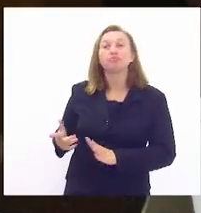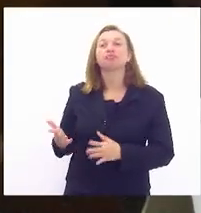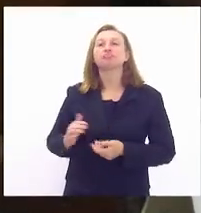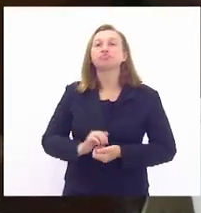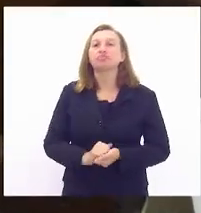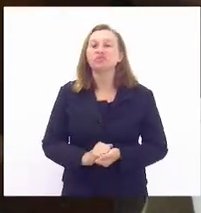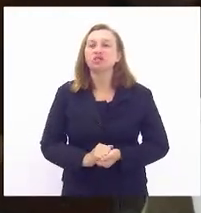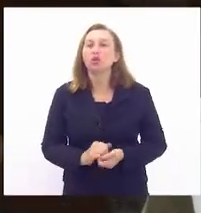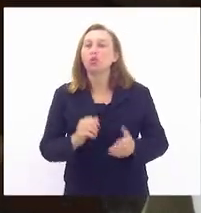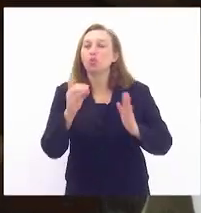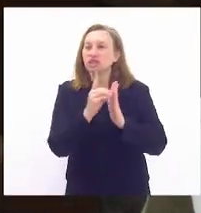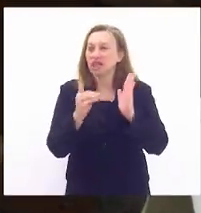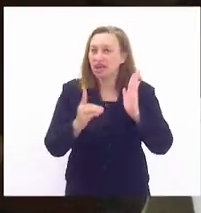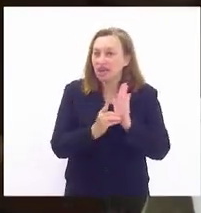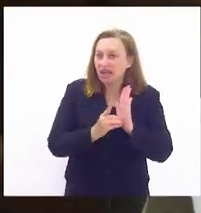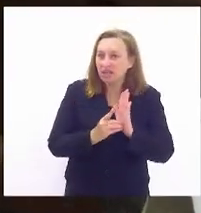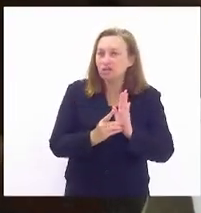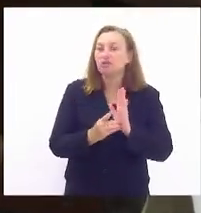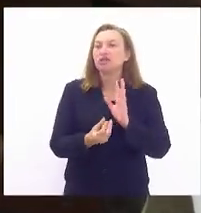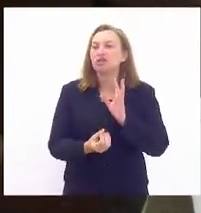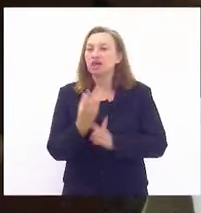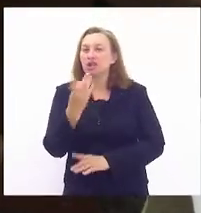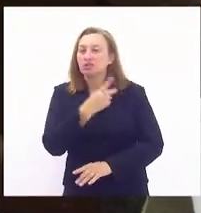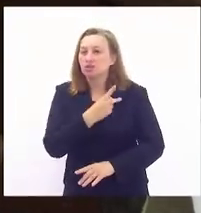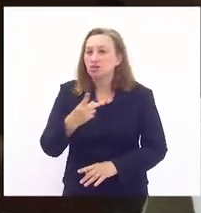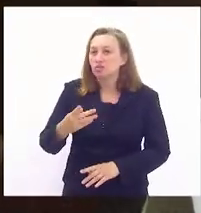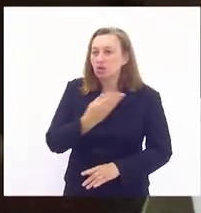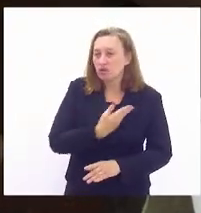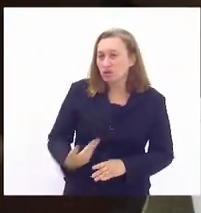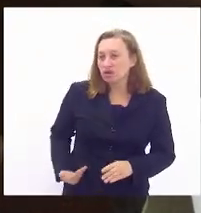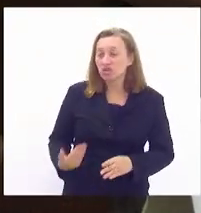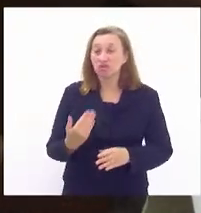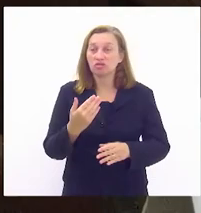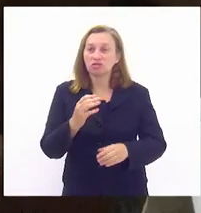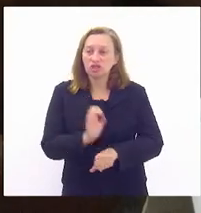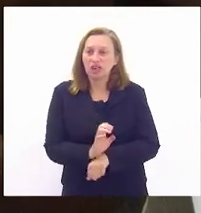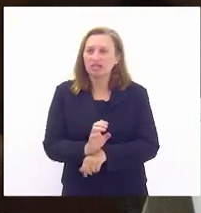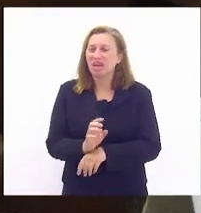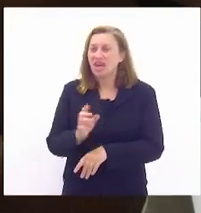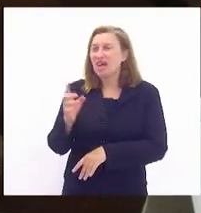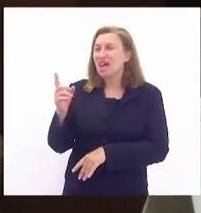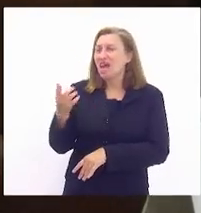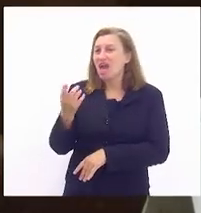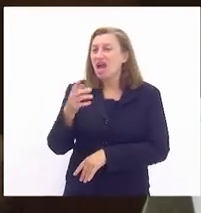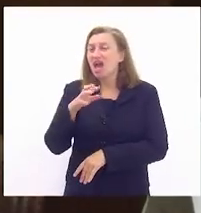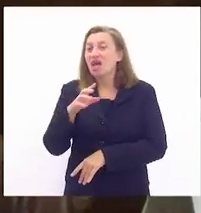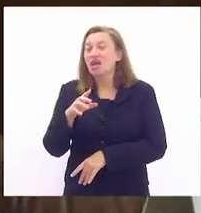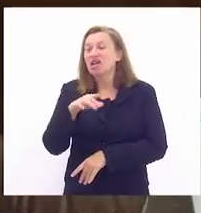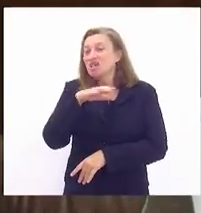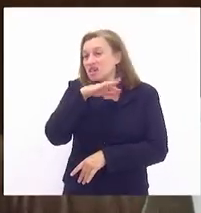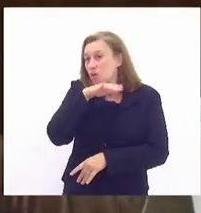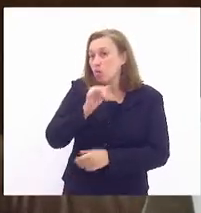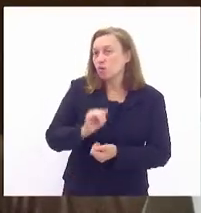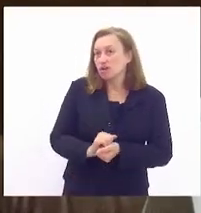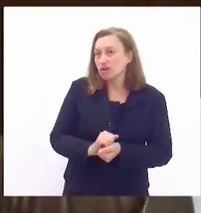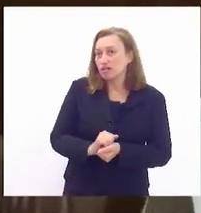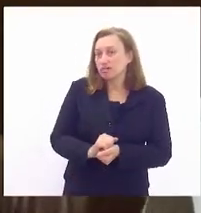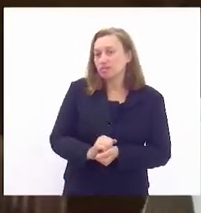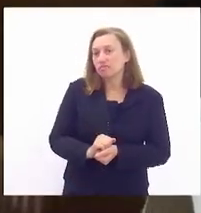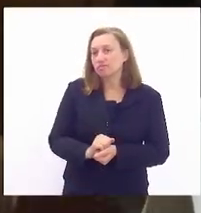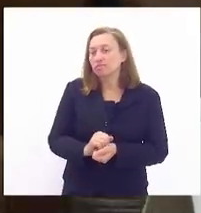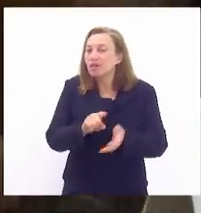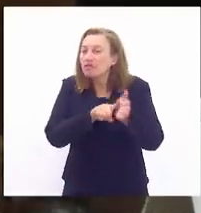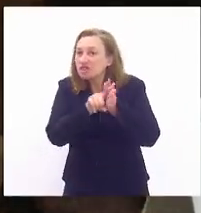o decreto que foi instalado pelo governo do Estado é insuficiente para a fiscalização acontecer. Visto que eles estão fora do padrão da Organização Mundial da